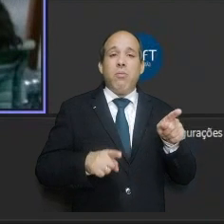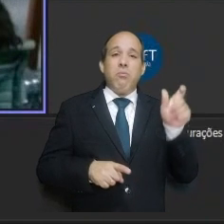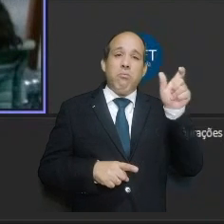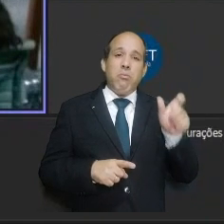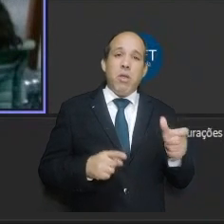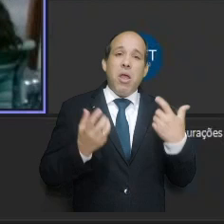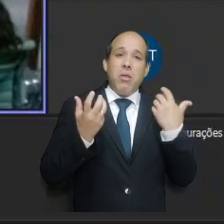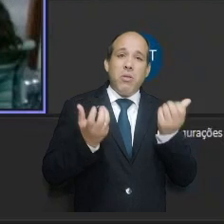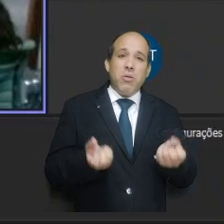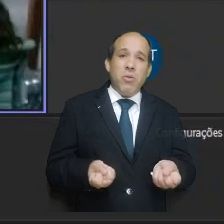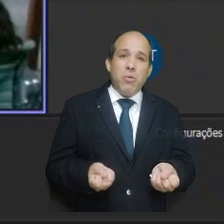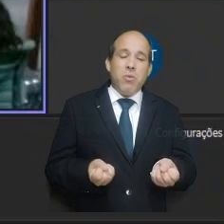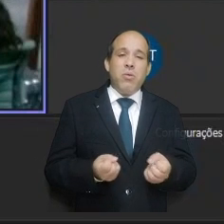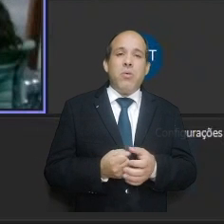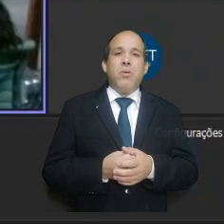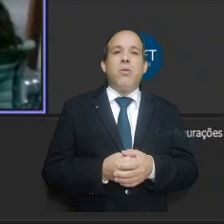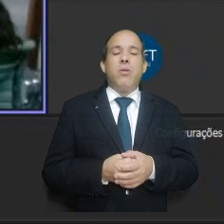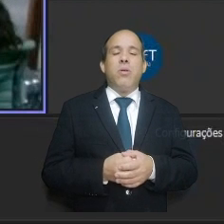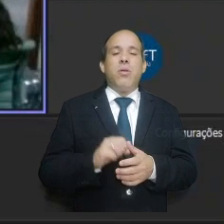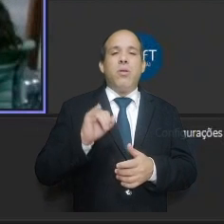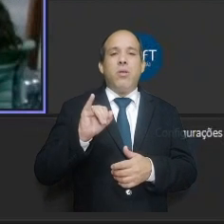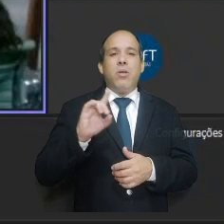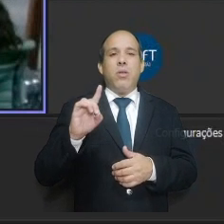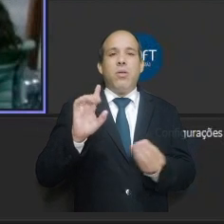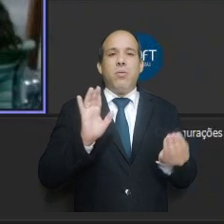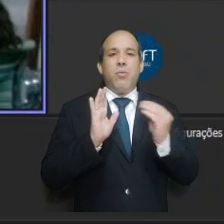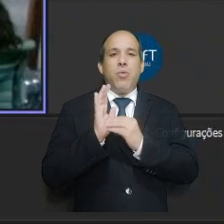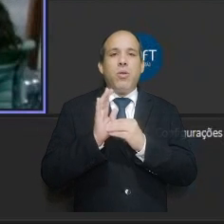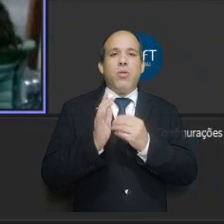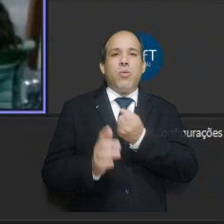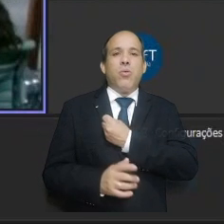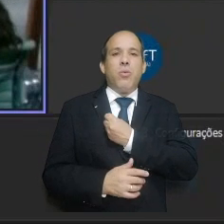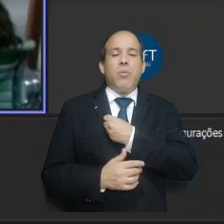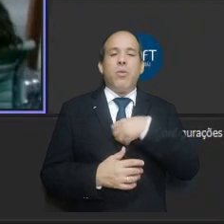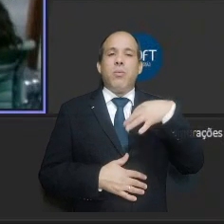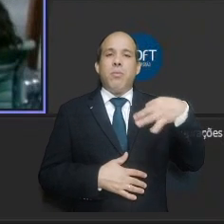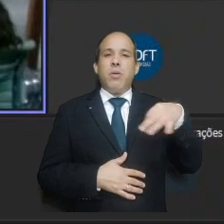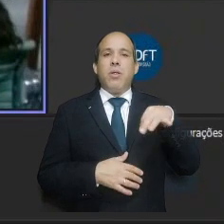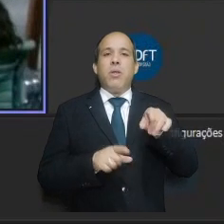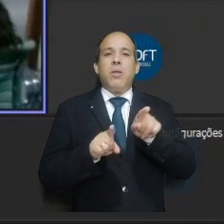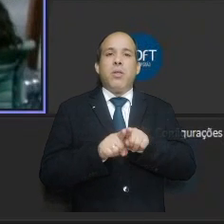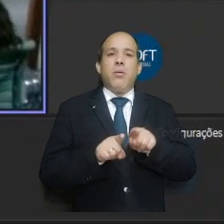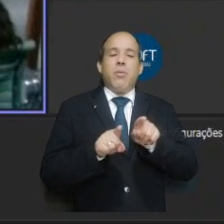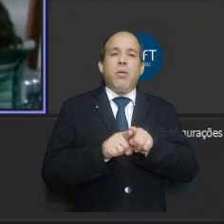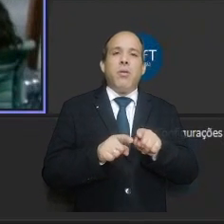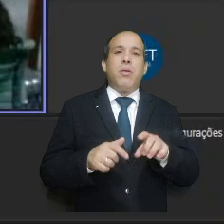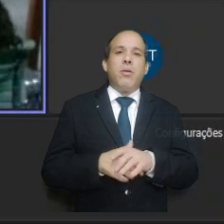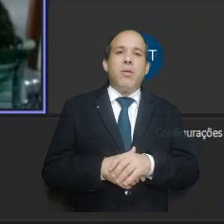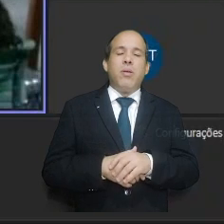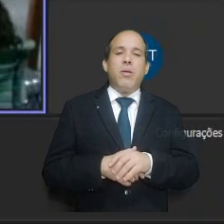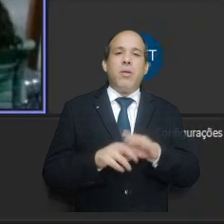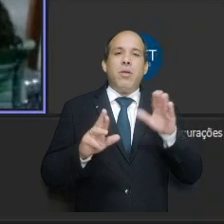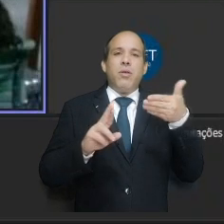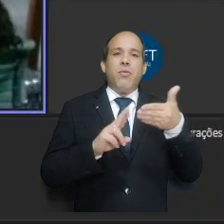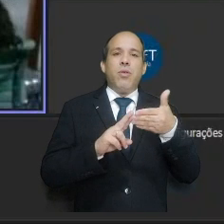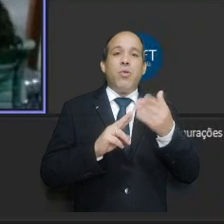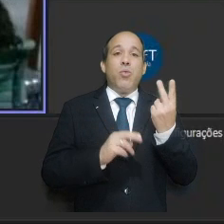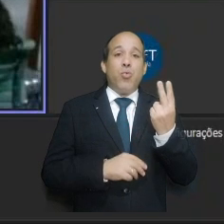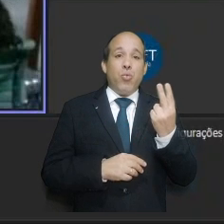por ela devidamente consentido. Portanto, nos ID do que eu cito, com as páginas